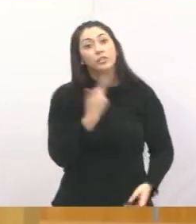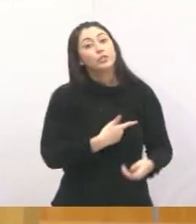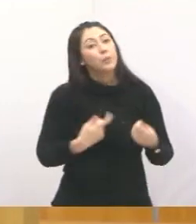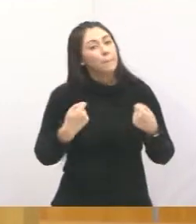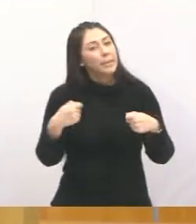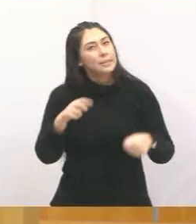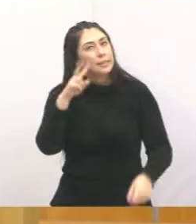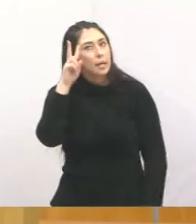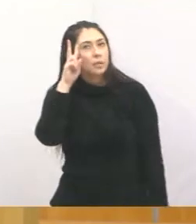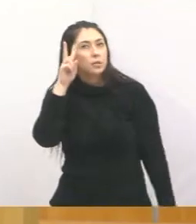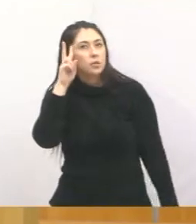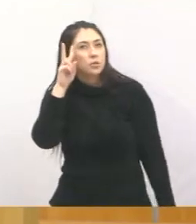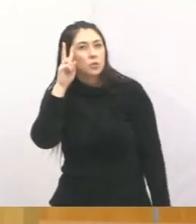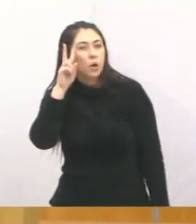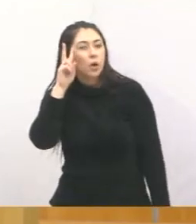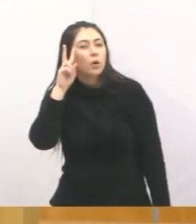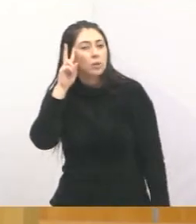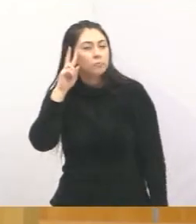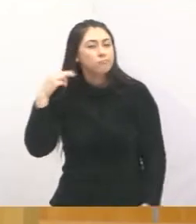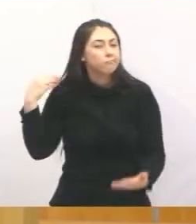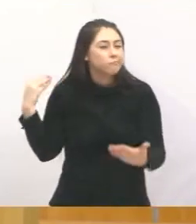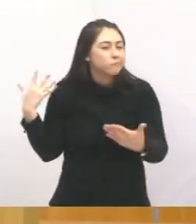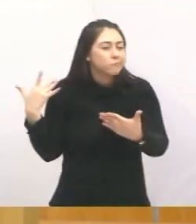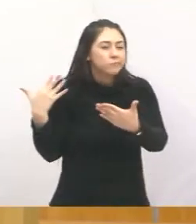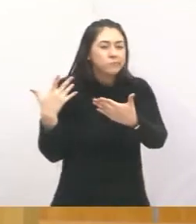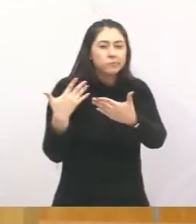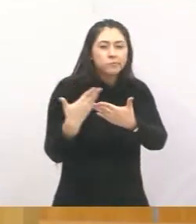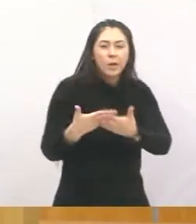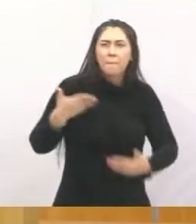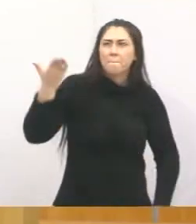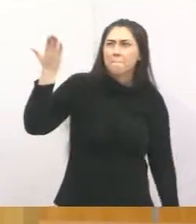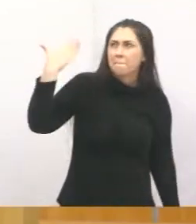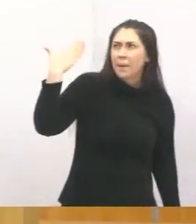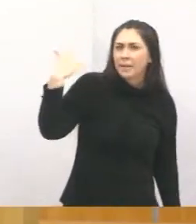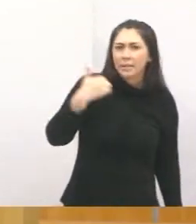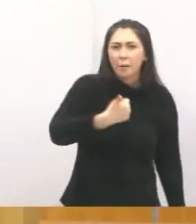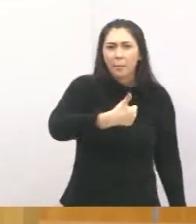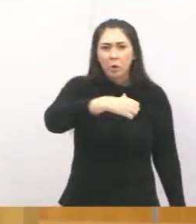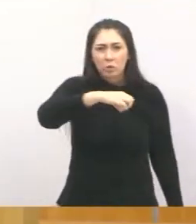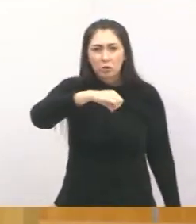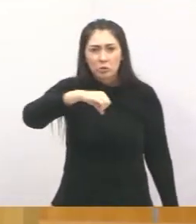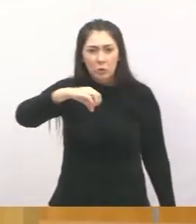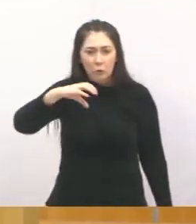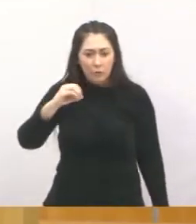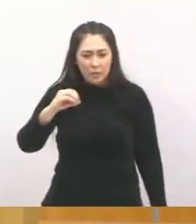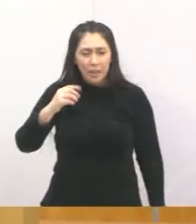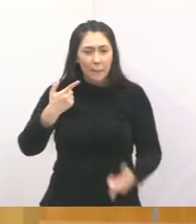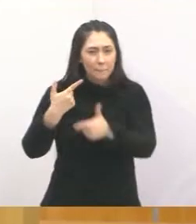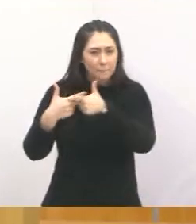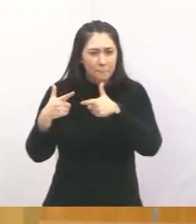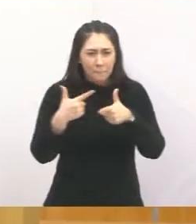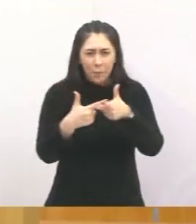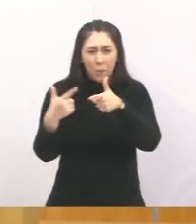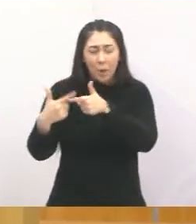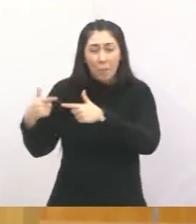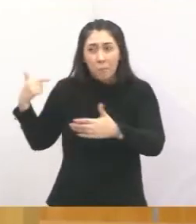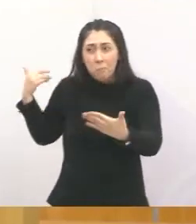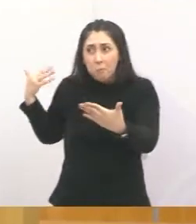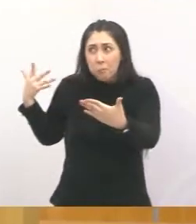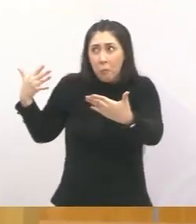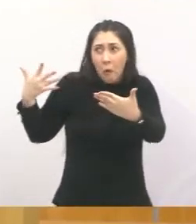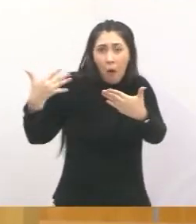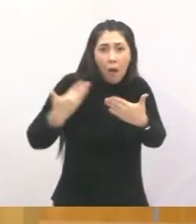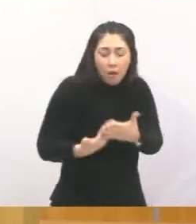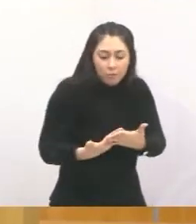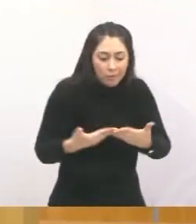história. São questões da década de 90 que agora, em